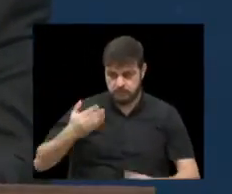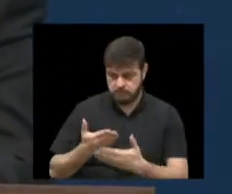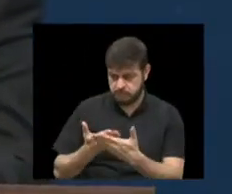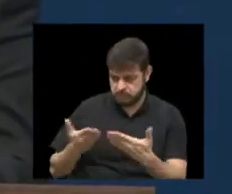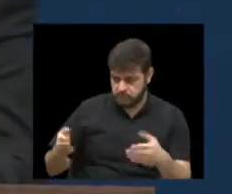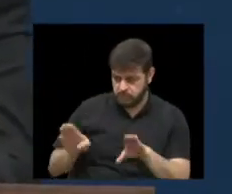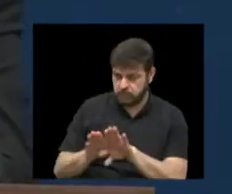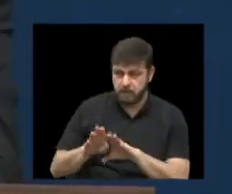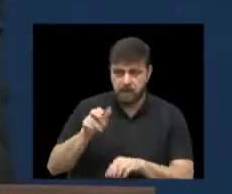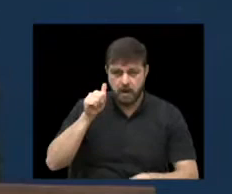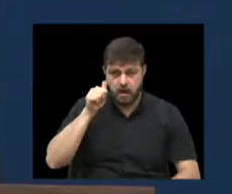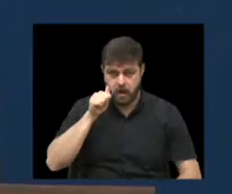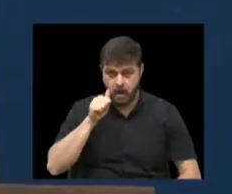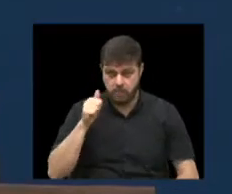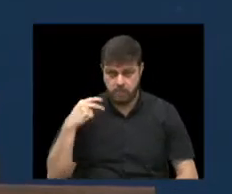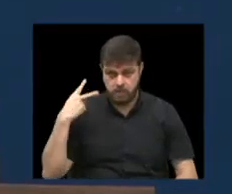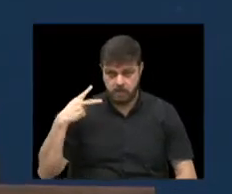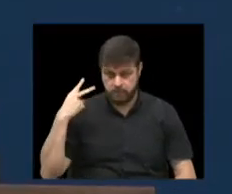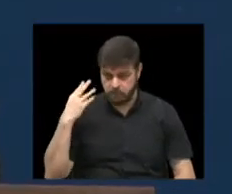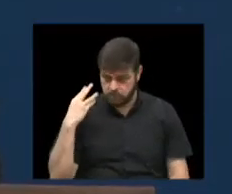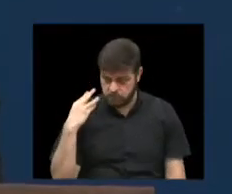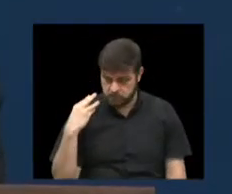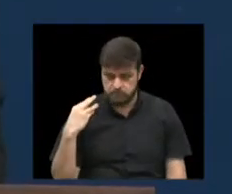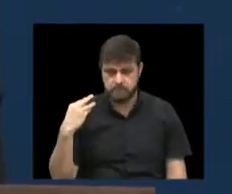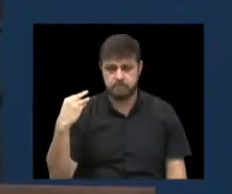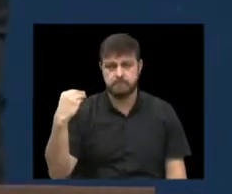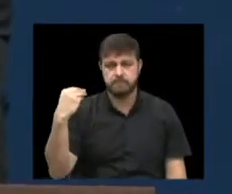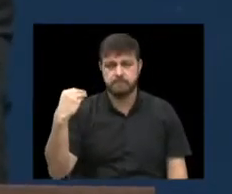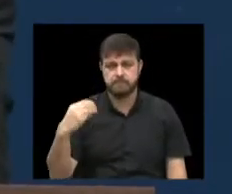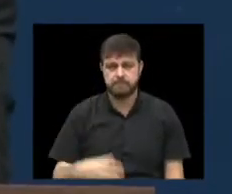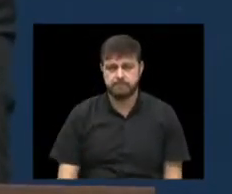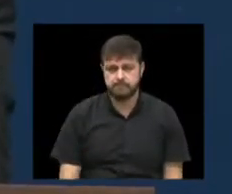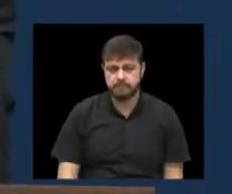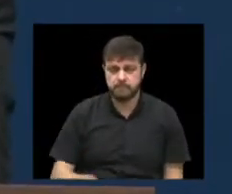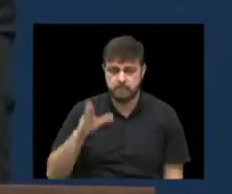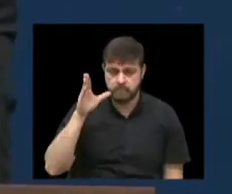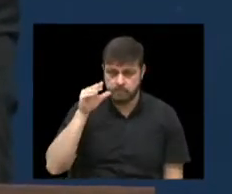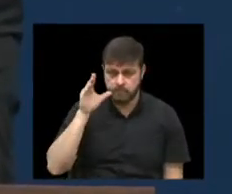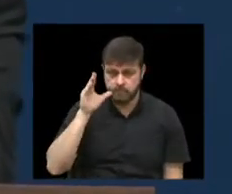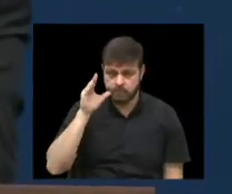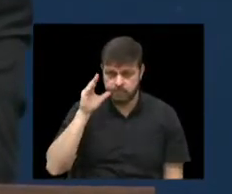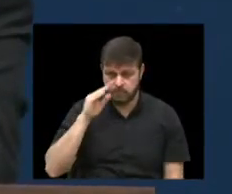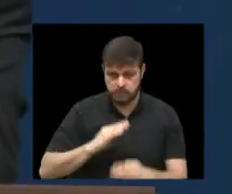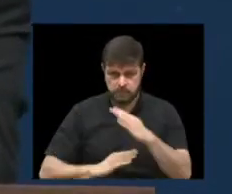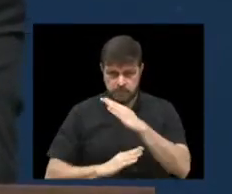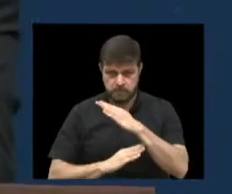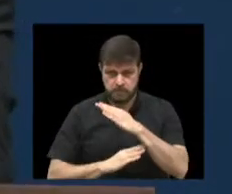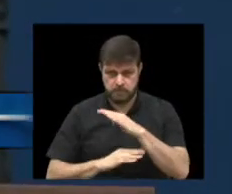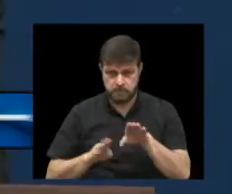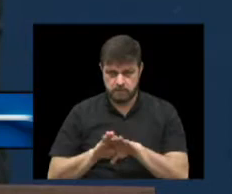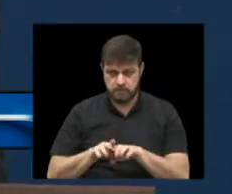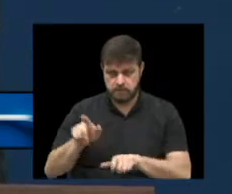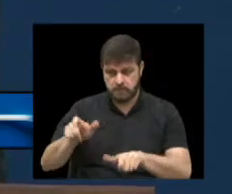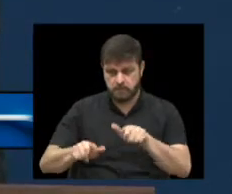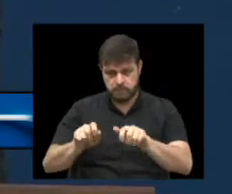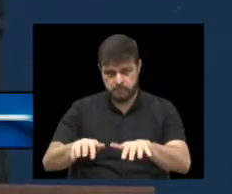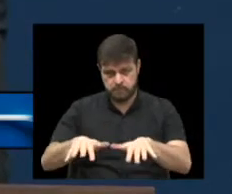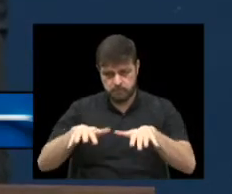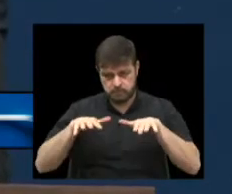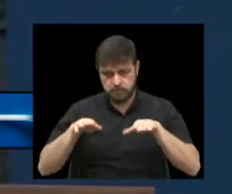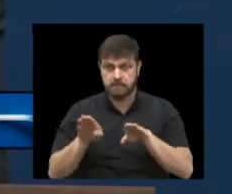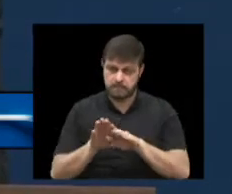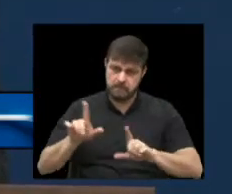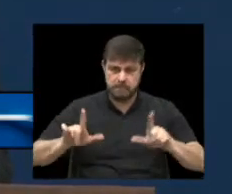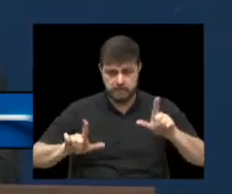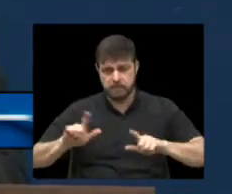senhora vereadora Mariana Conte, funcionários dessa casa e público aqui presente, também todos